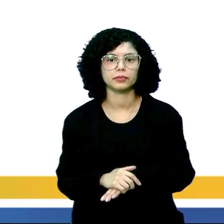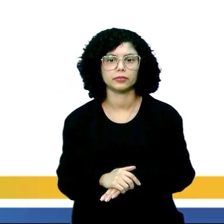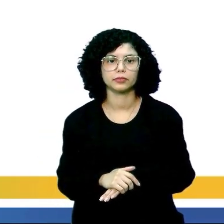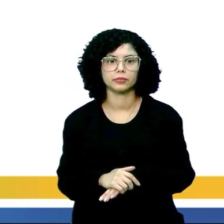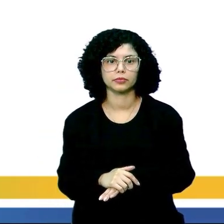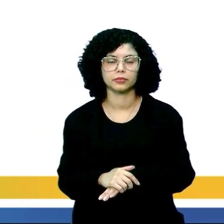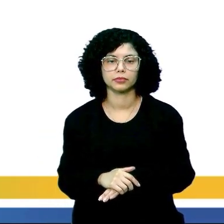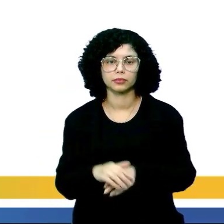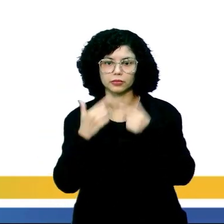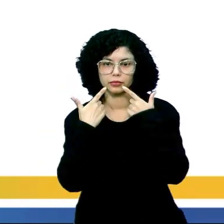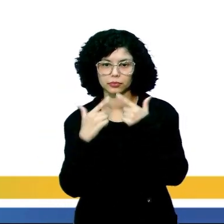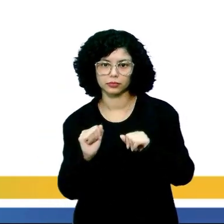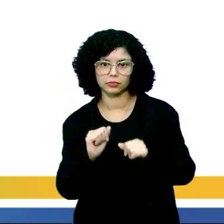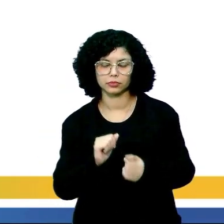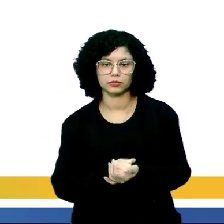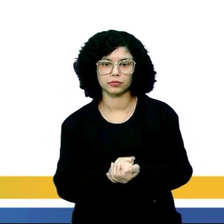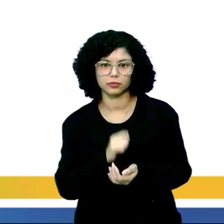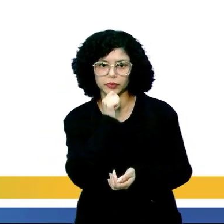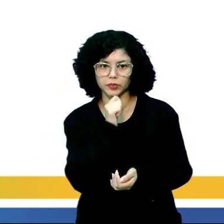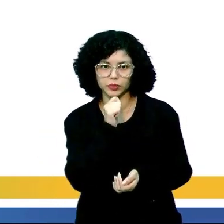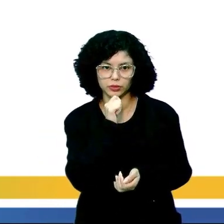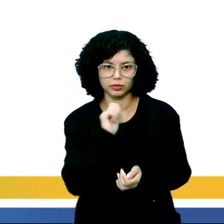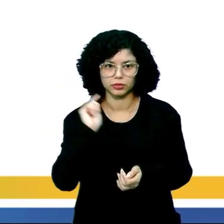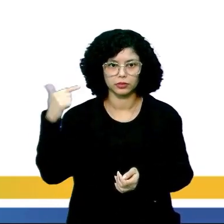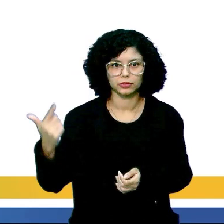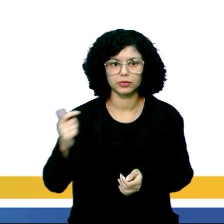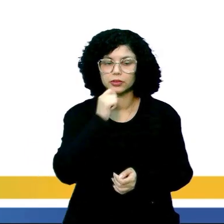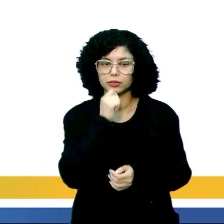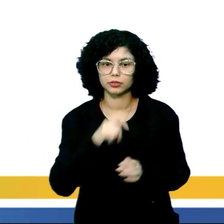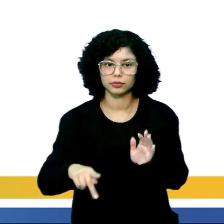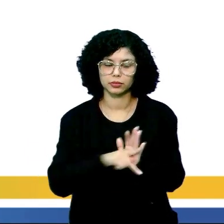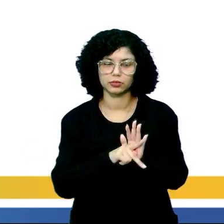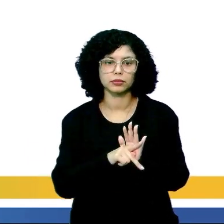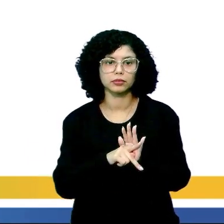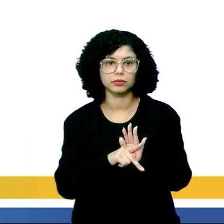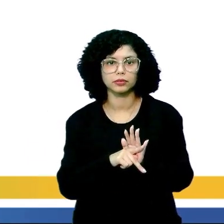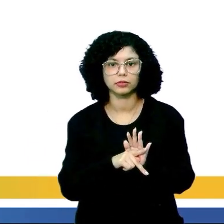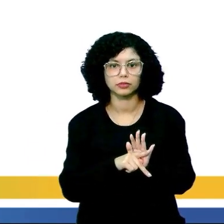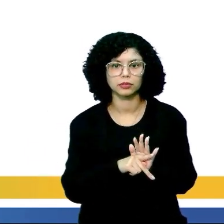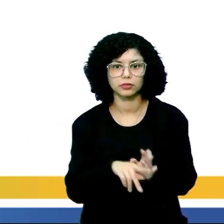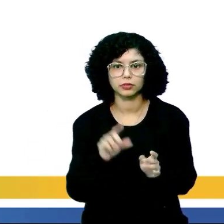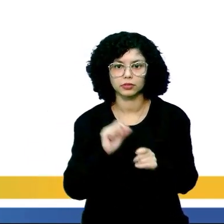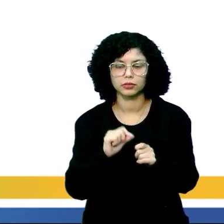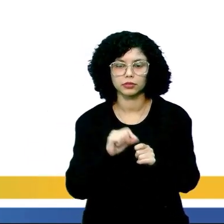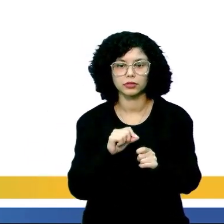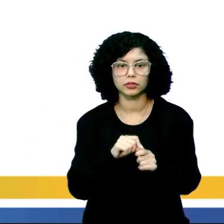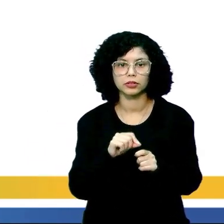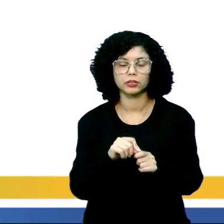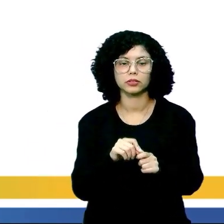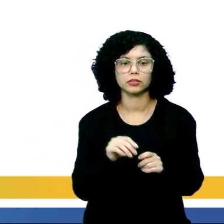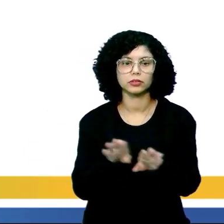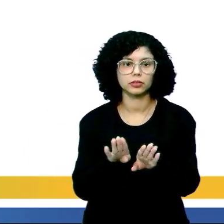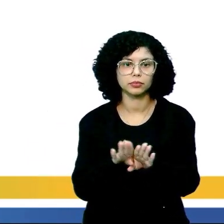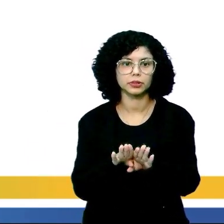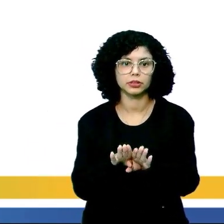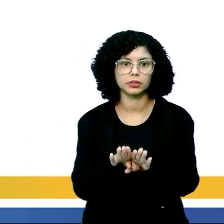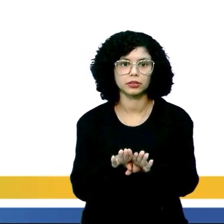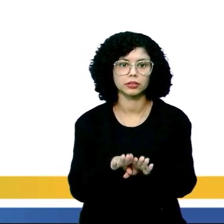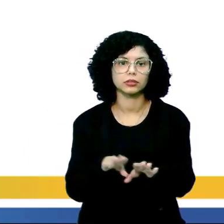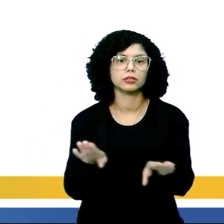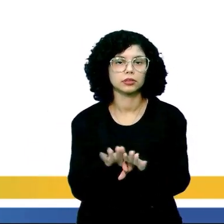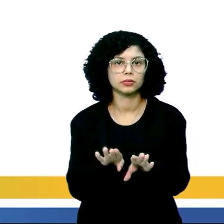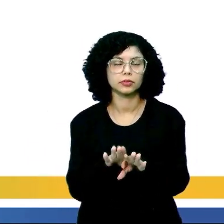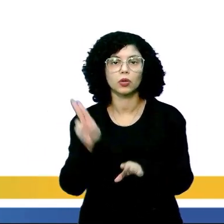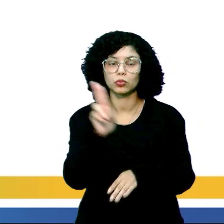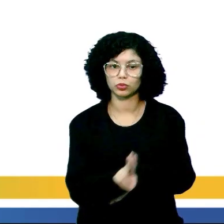E a linguagem é aquela que é convencional, né? Que é feito através também dentro da sala de aula e também